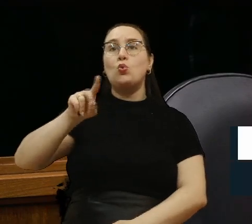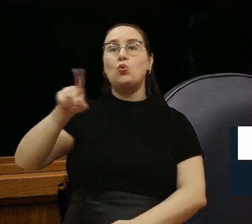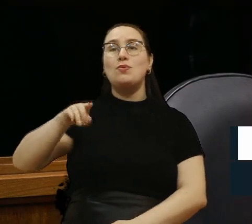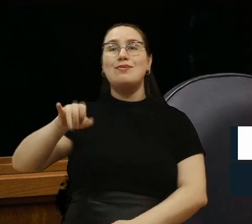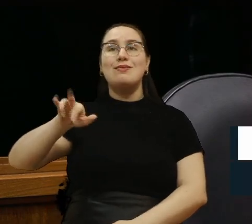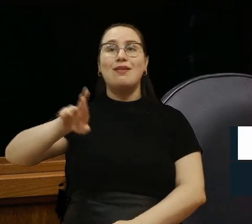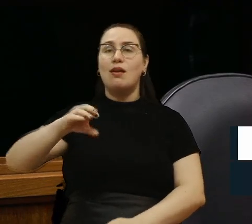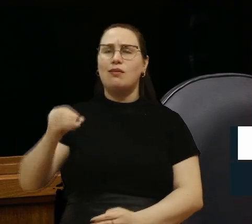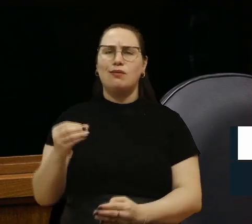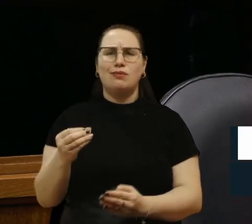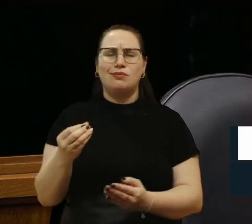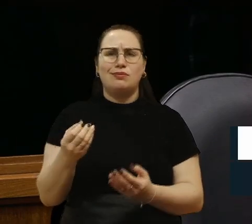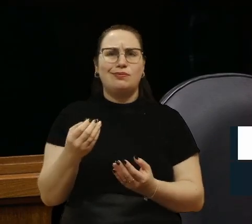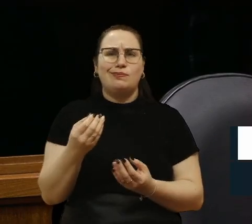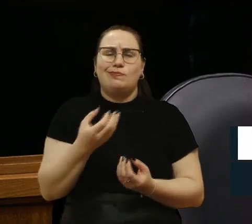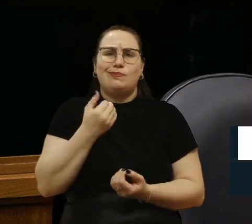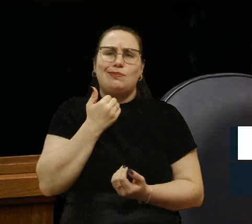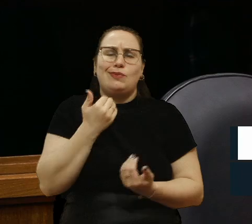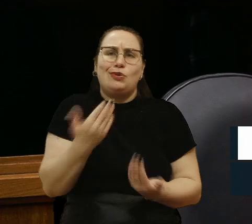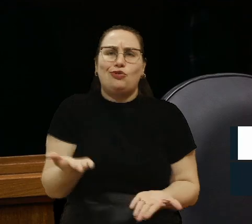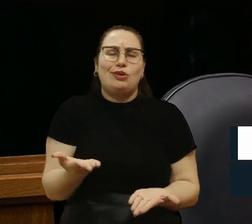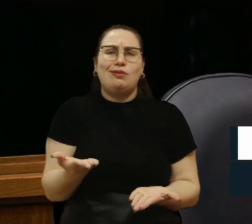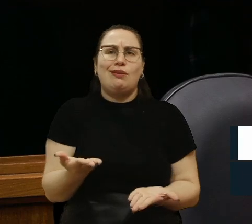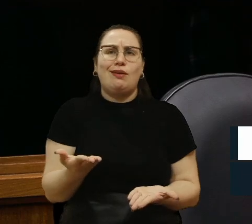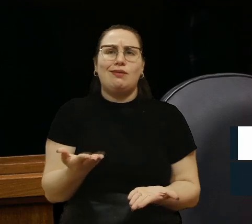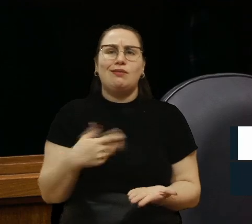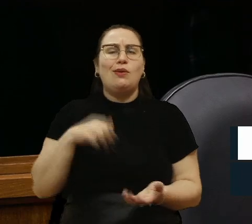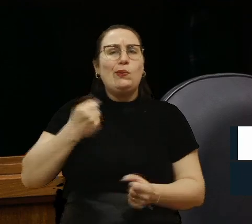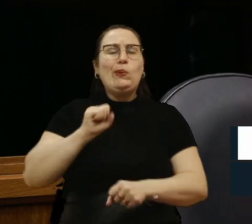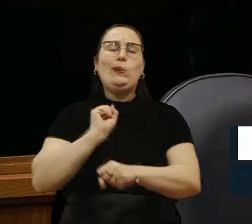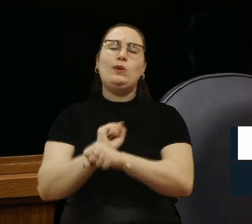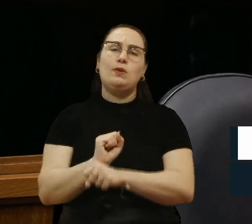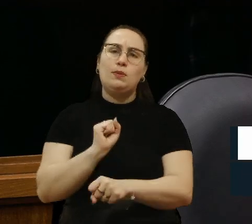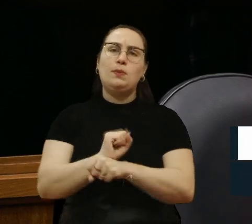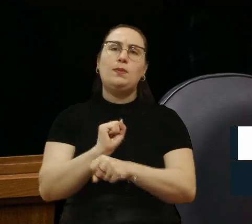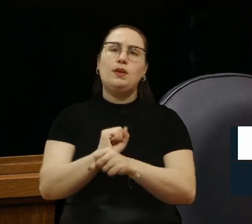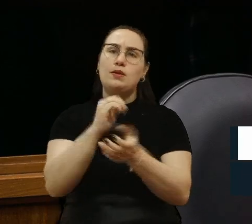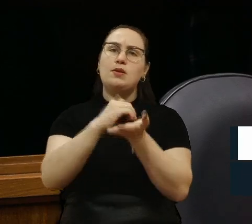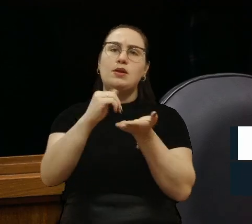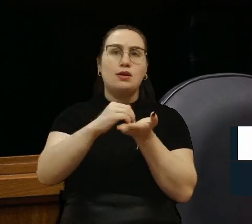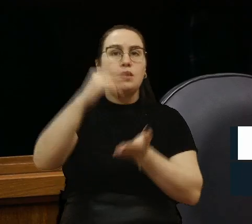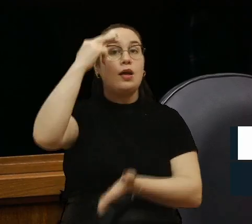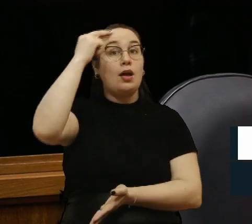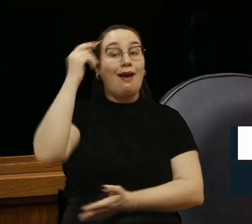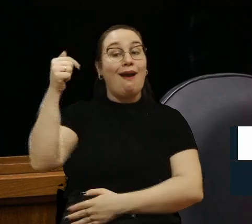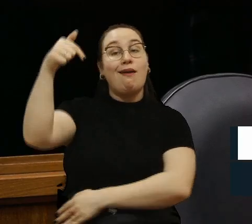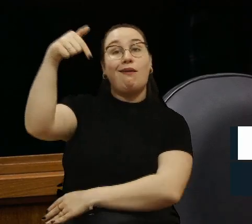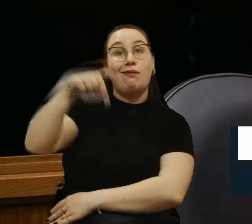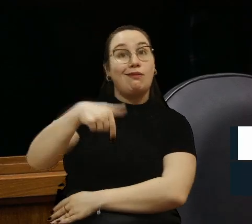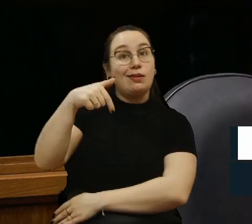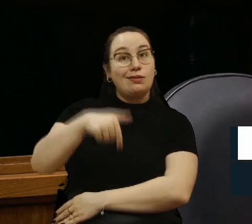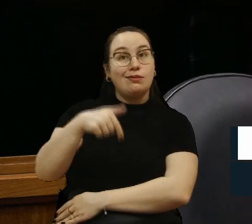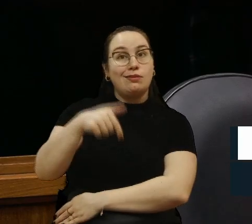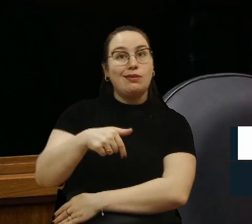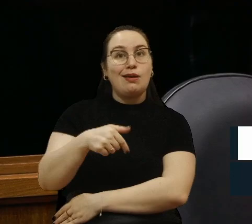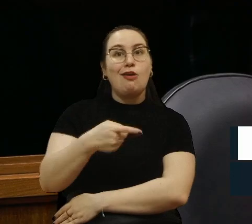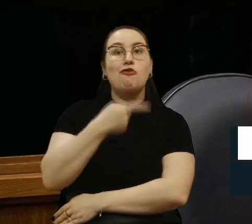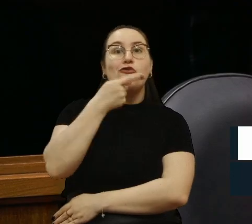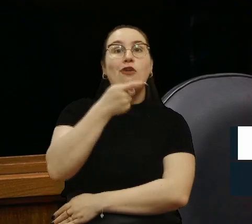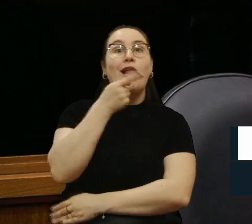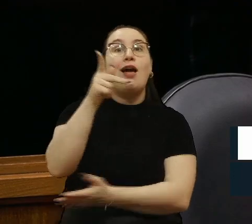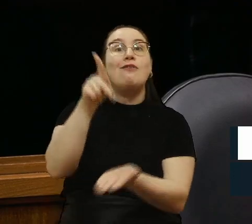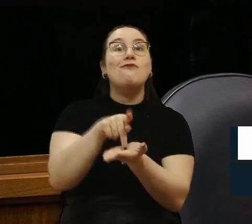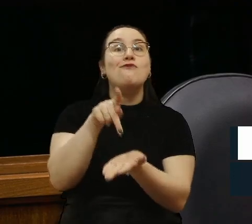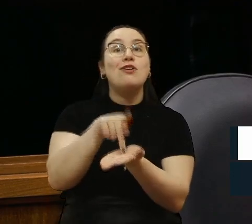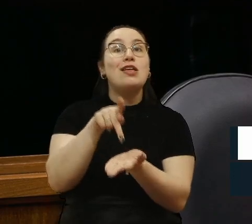Não tem condição, né? Então, eu estou aguardando o secretário Rafael Bueno vir até aqui, desmentir, então, o que